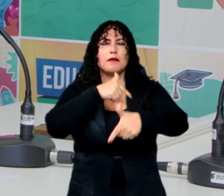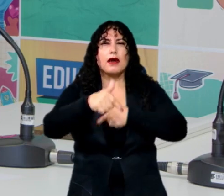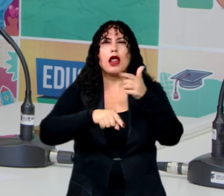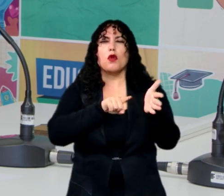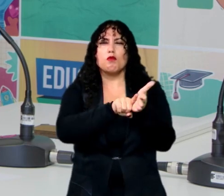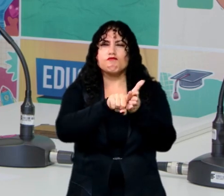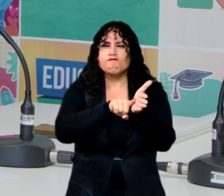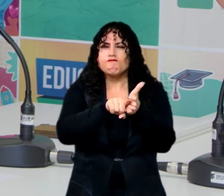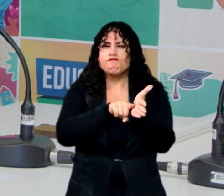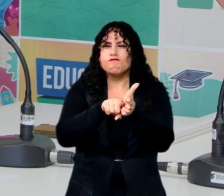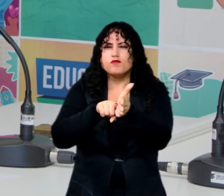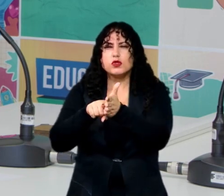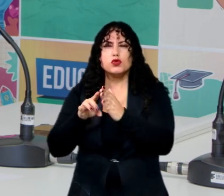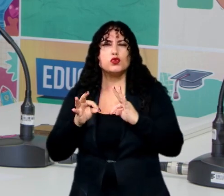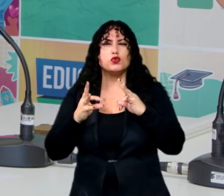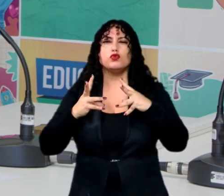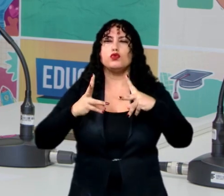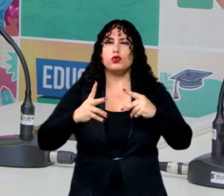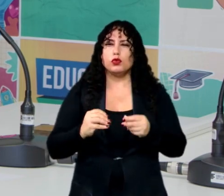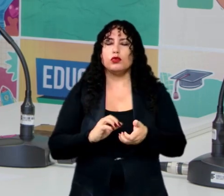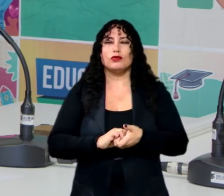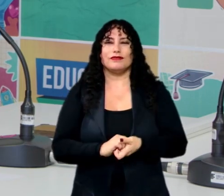tudo.